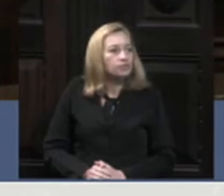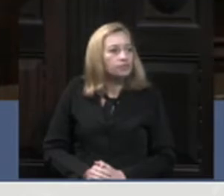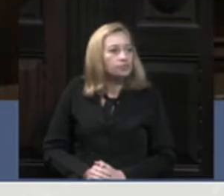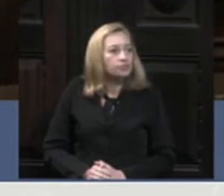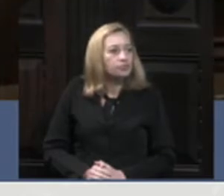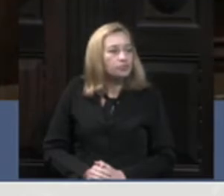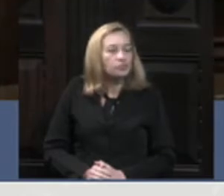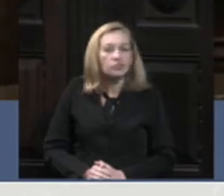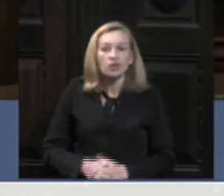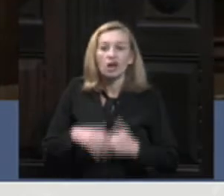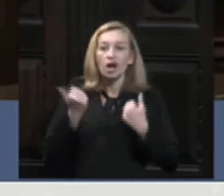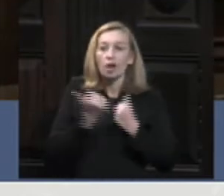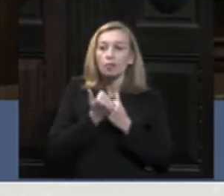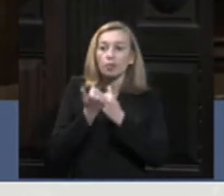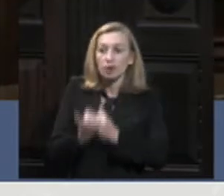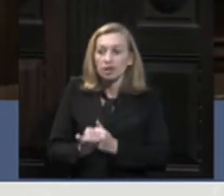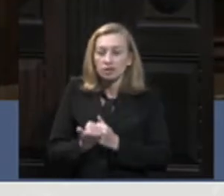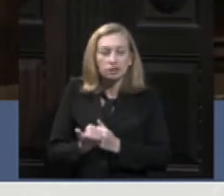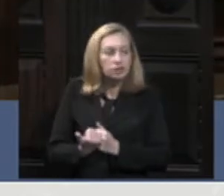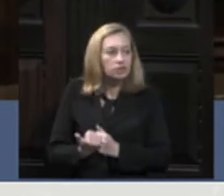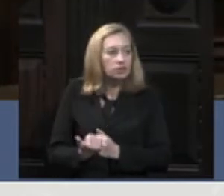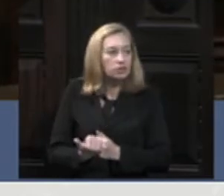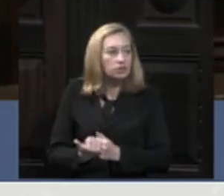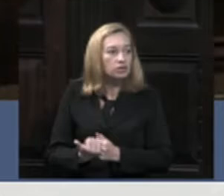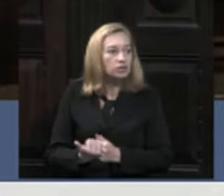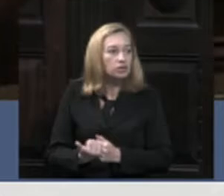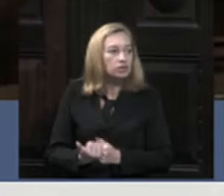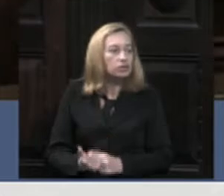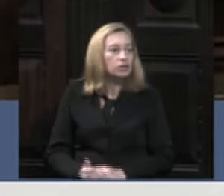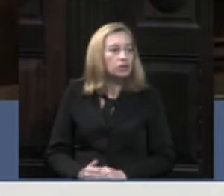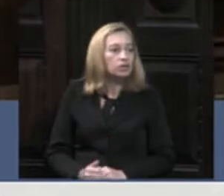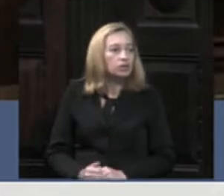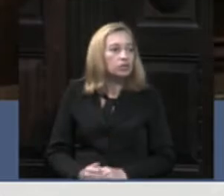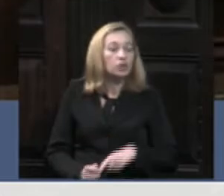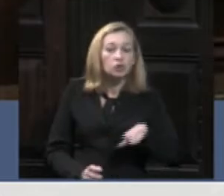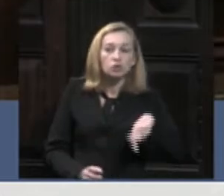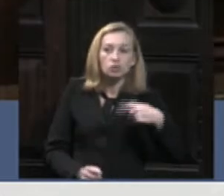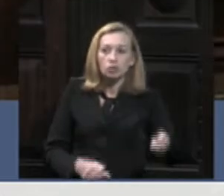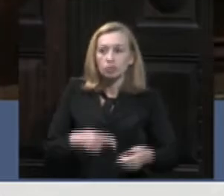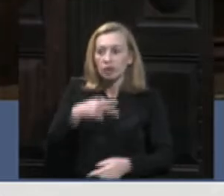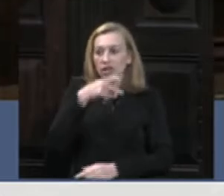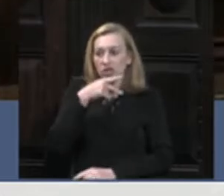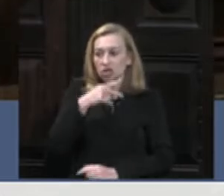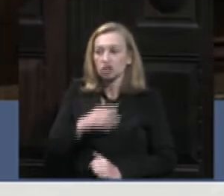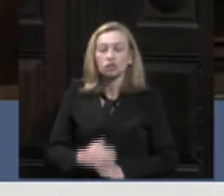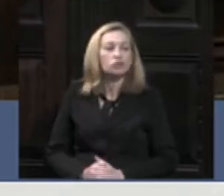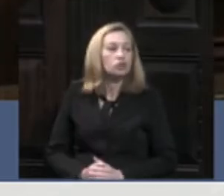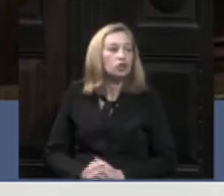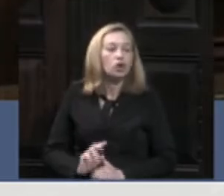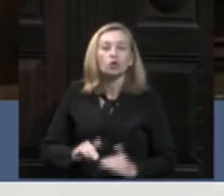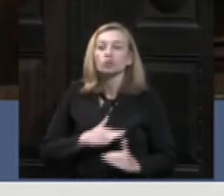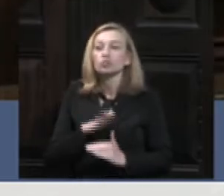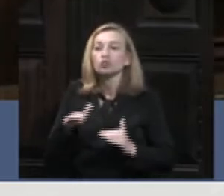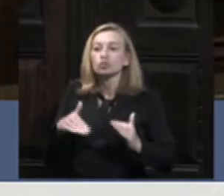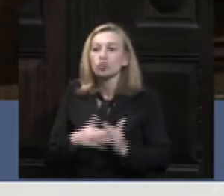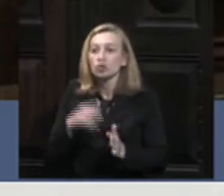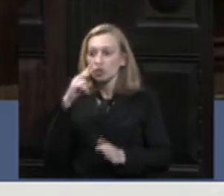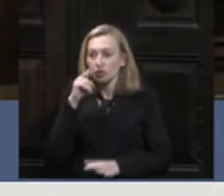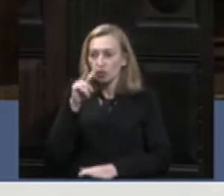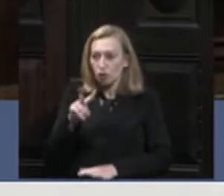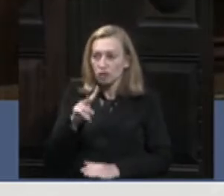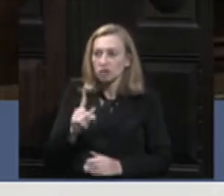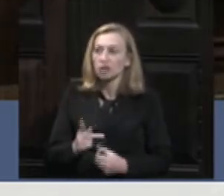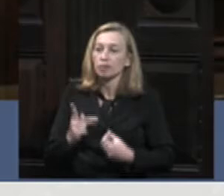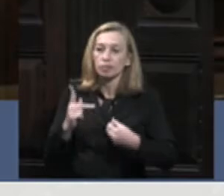pela ultradireita, que se arvora como se dona fosse da